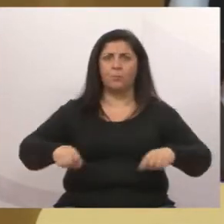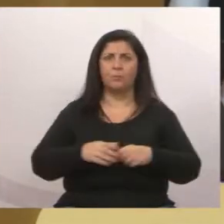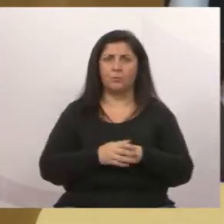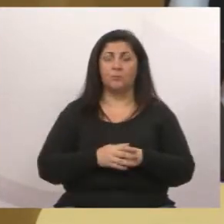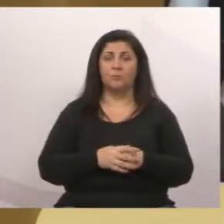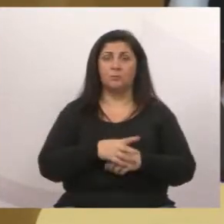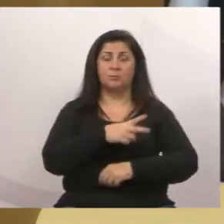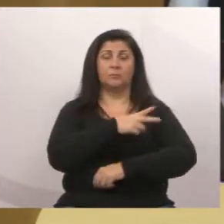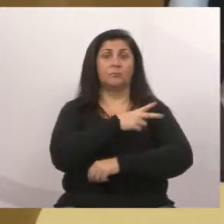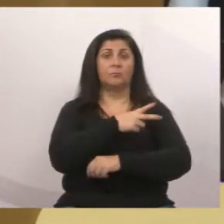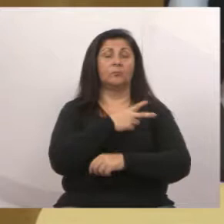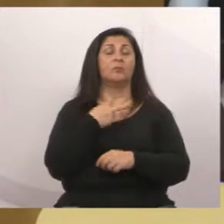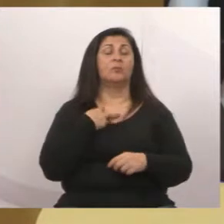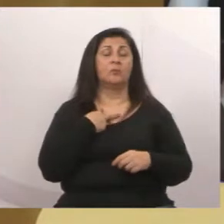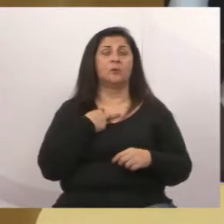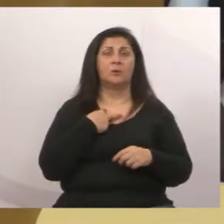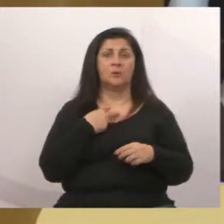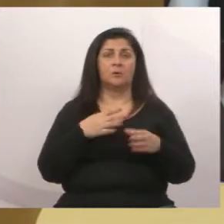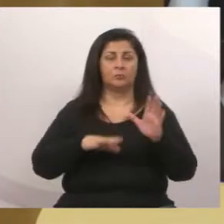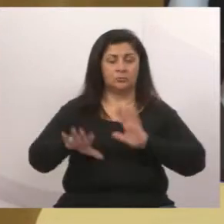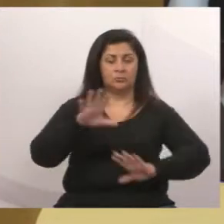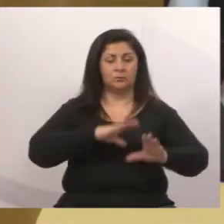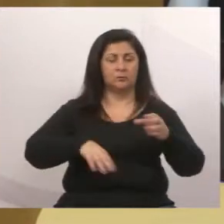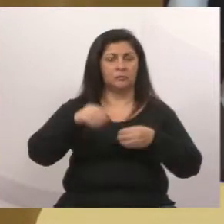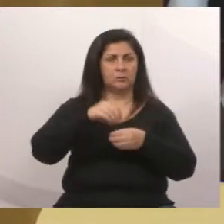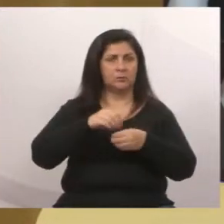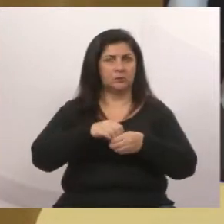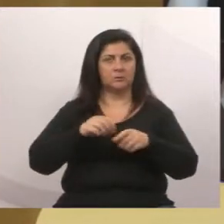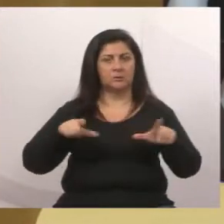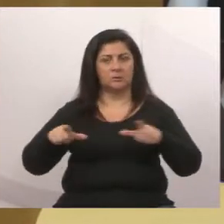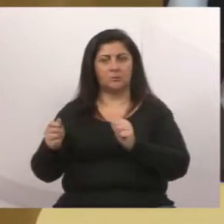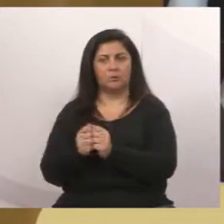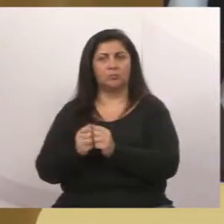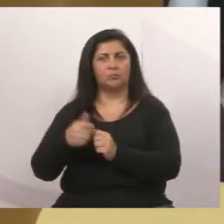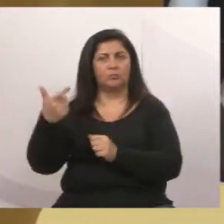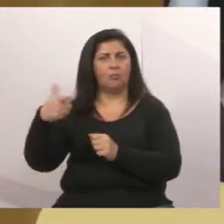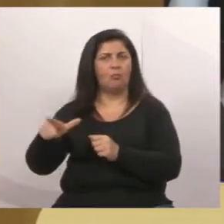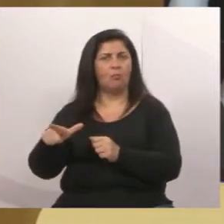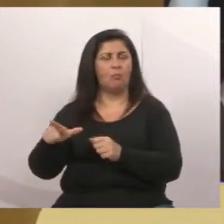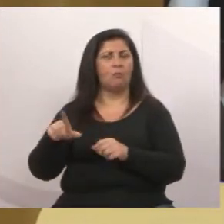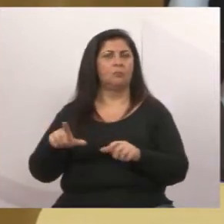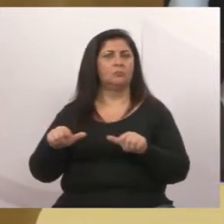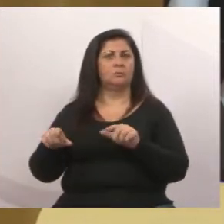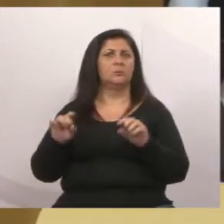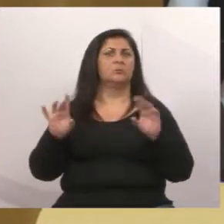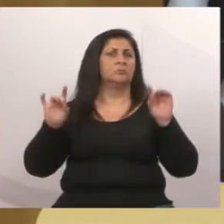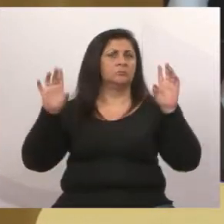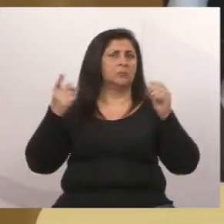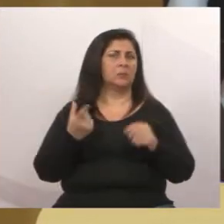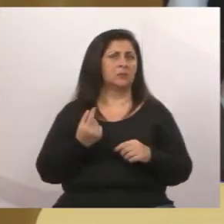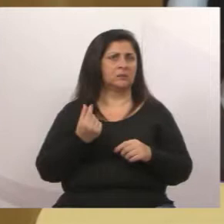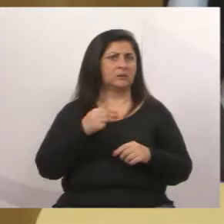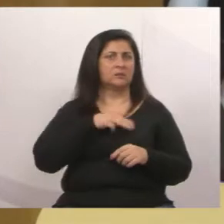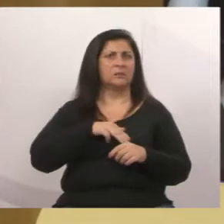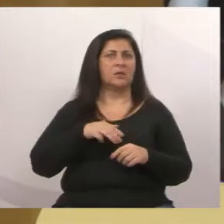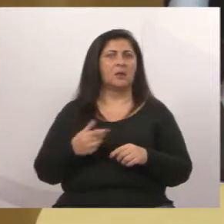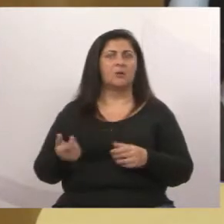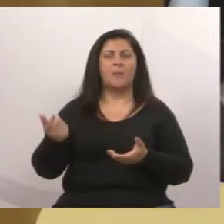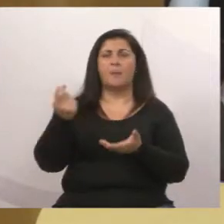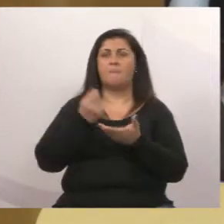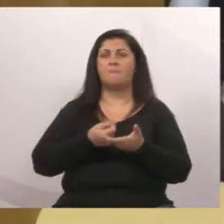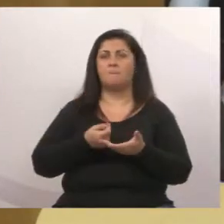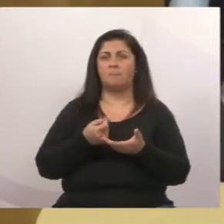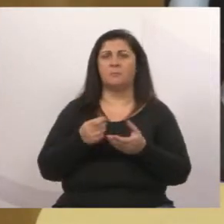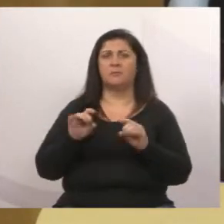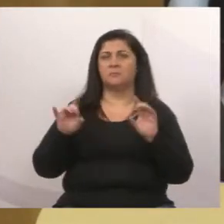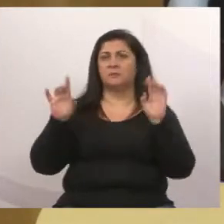interno o exercício de cargo ou função em comissão, a qualquer título e de atividade remunerada por gratificação